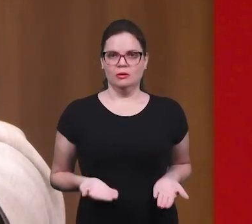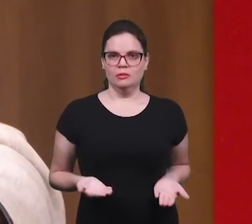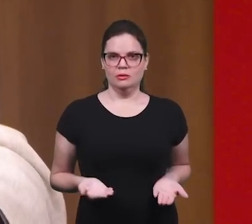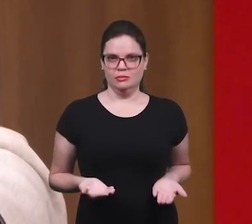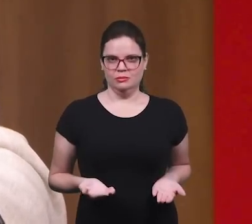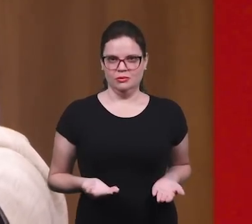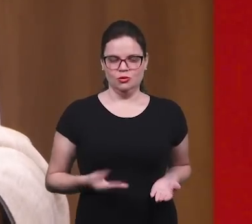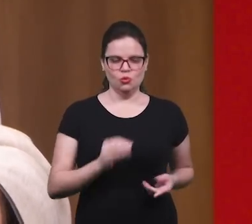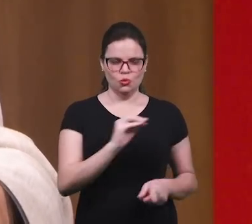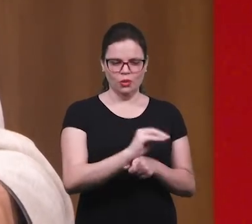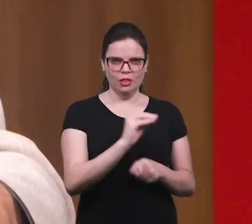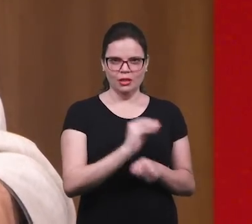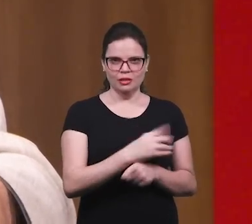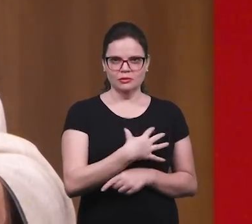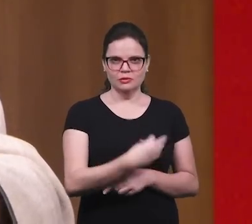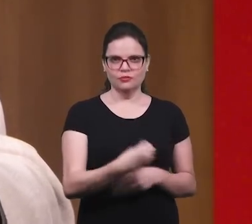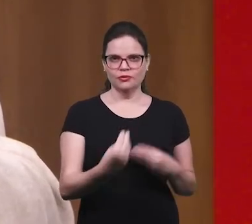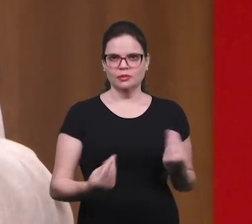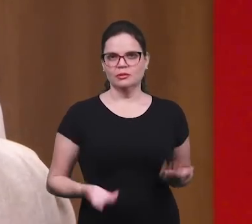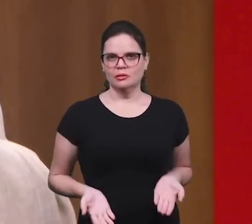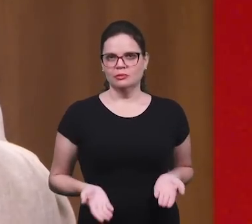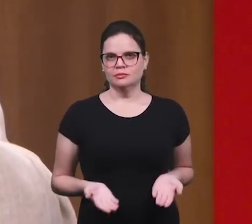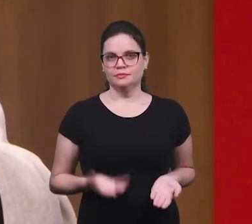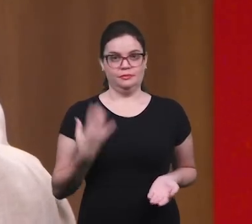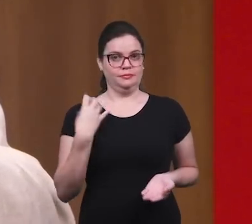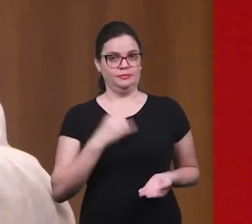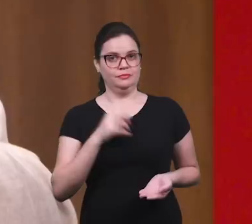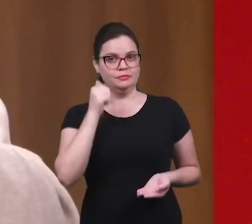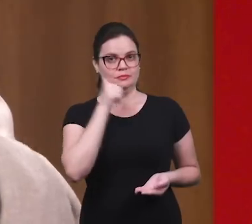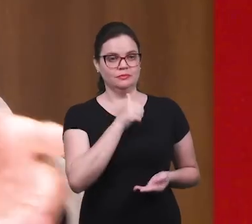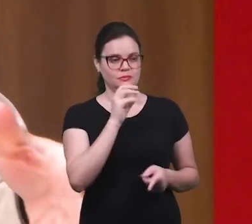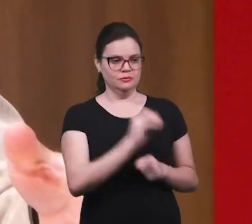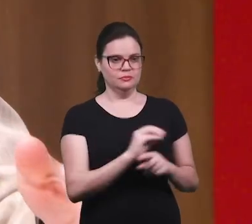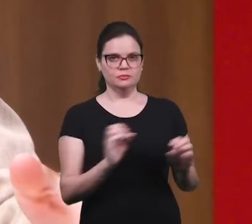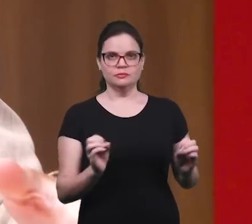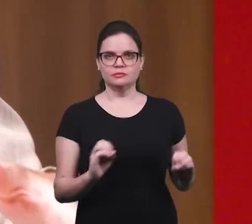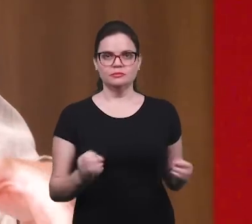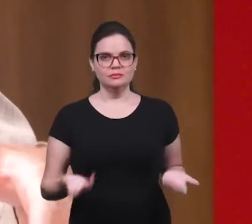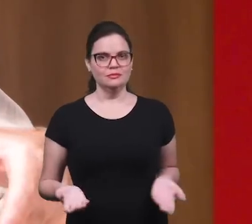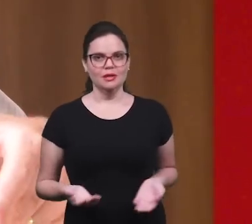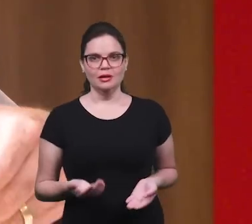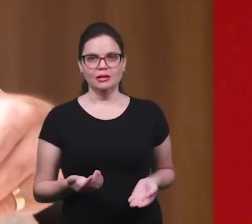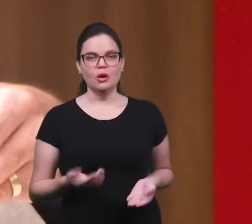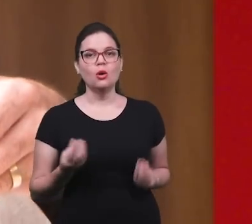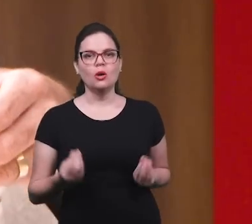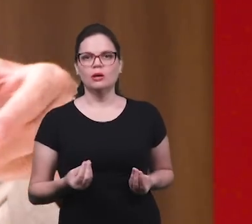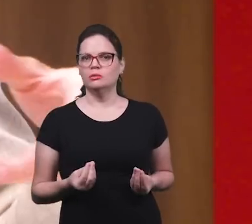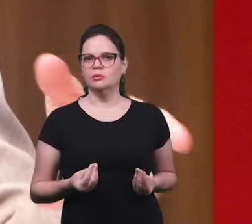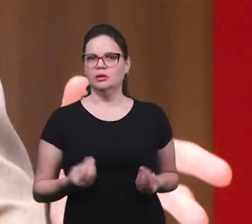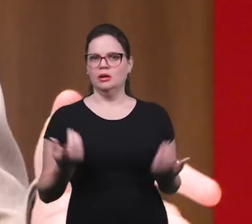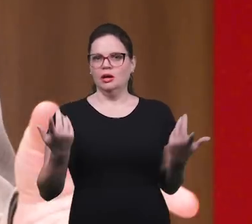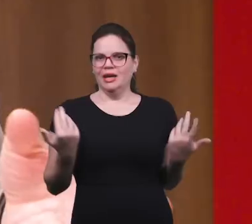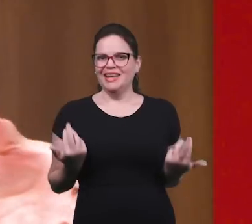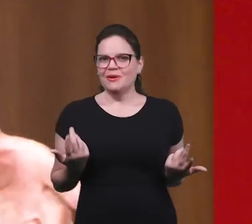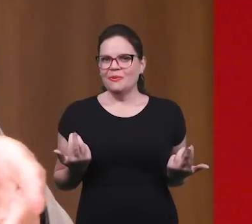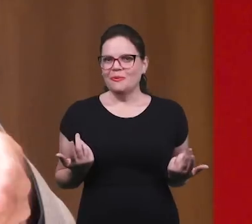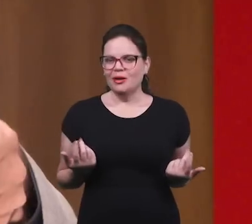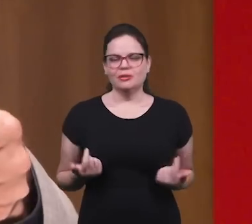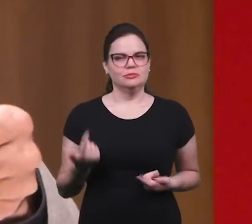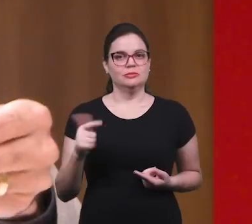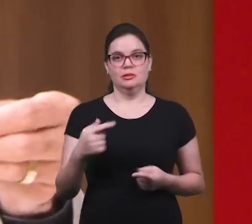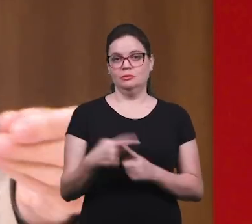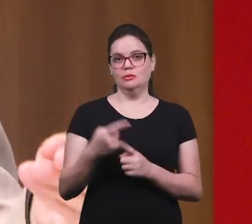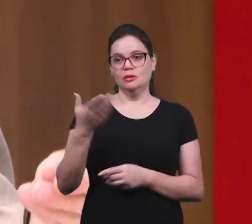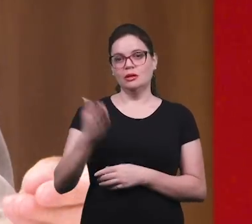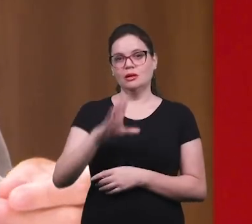A mãe, a esposa, no cuidado com os filhos, não tem igual. A sabedoria que Deus deu a